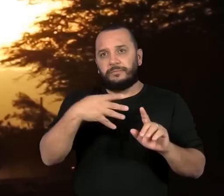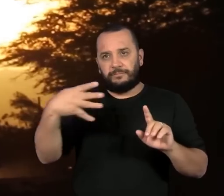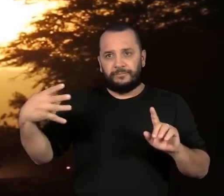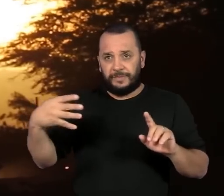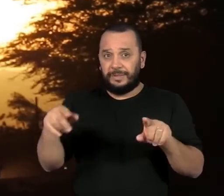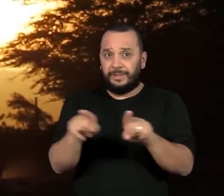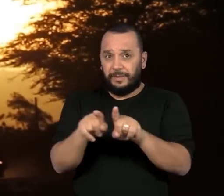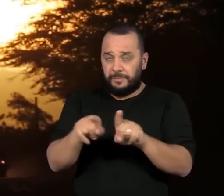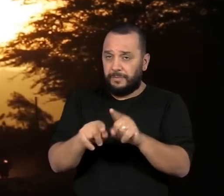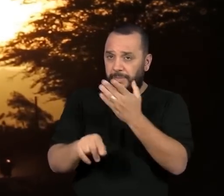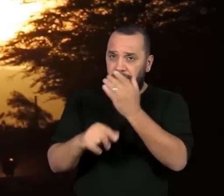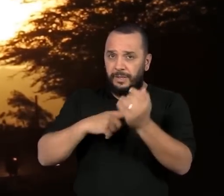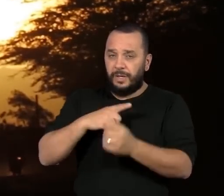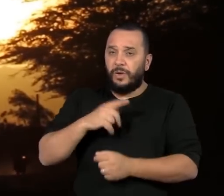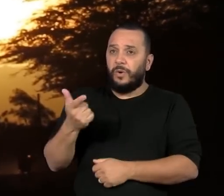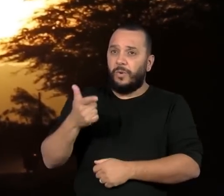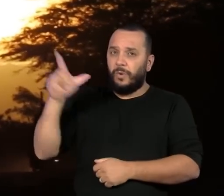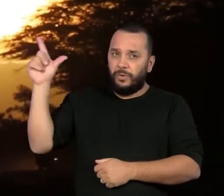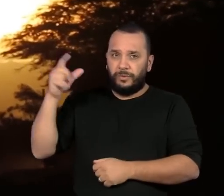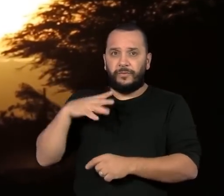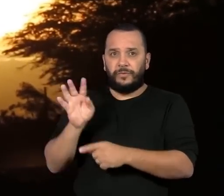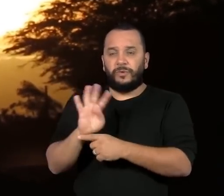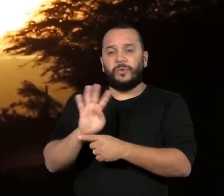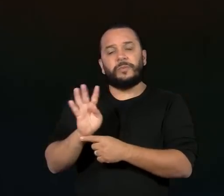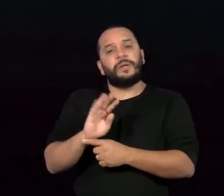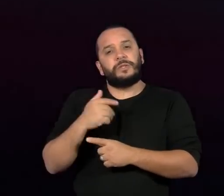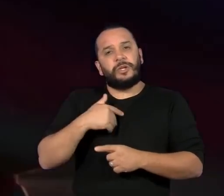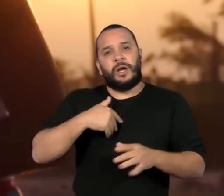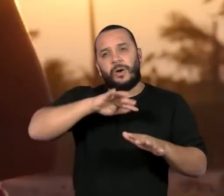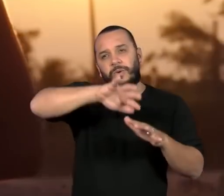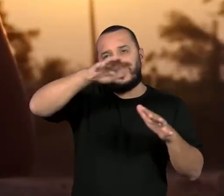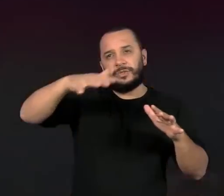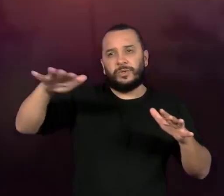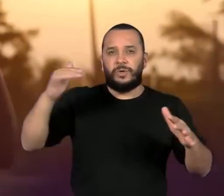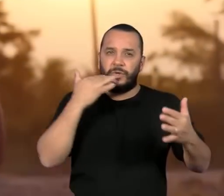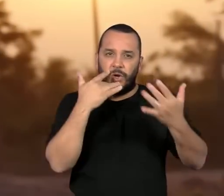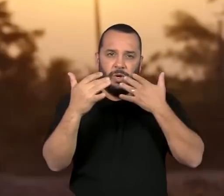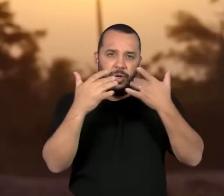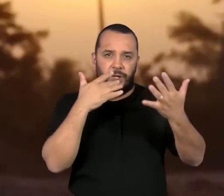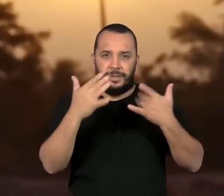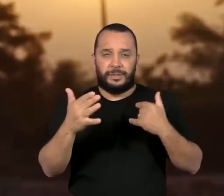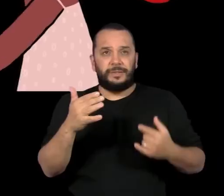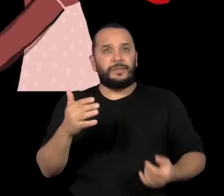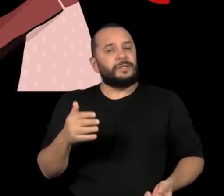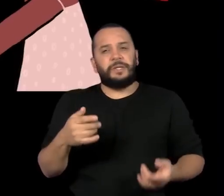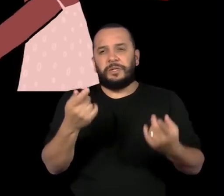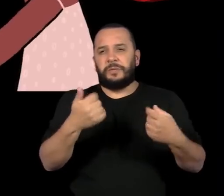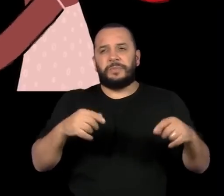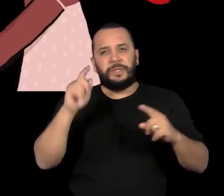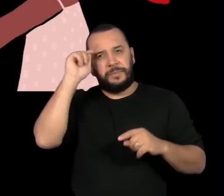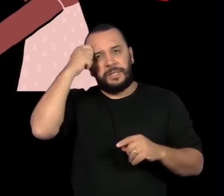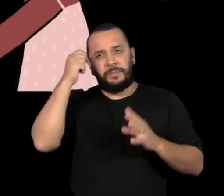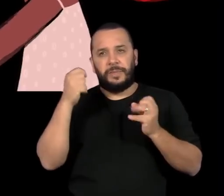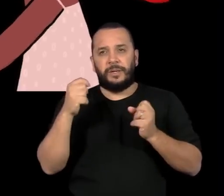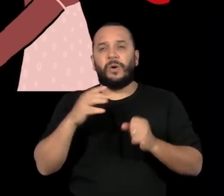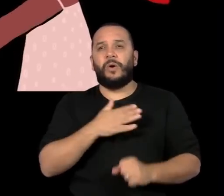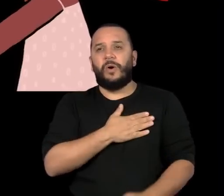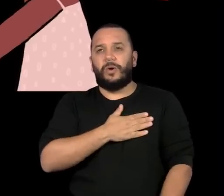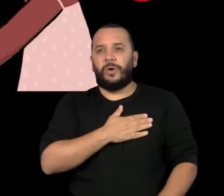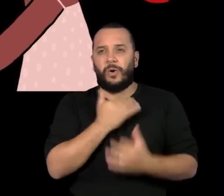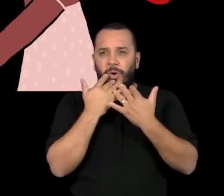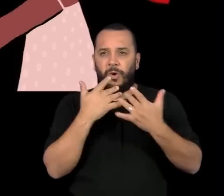Colorido. Não precisa ser preto e branco. Eu gosto de ver cores. A cineasta é uma